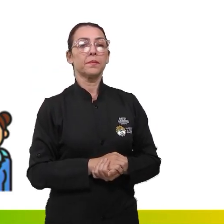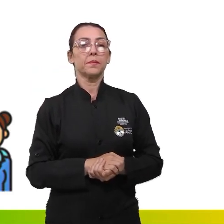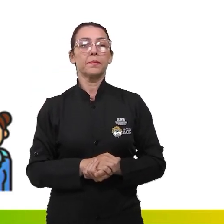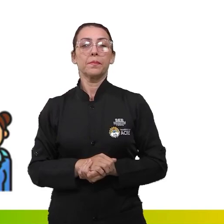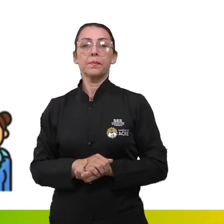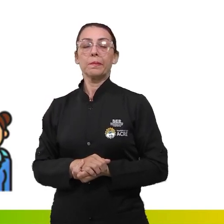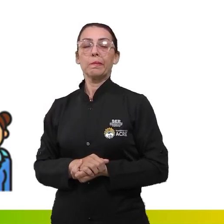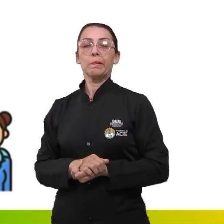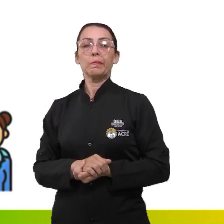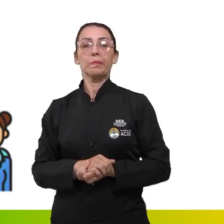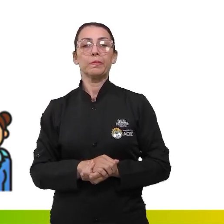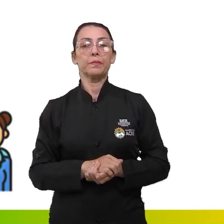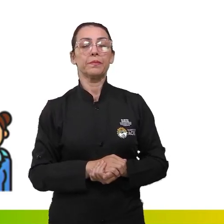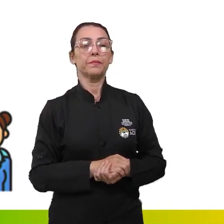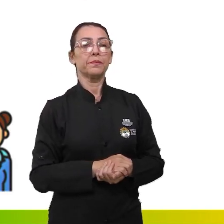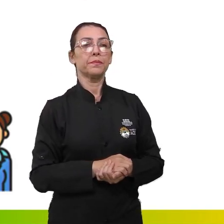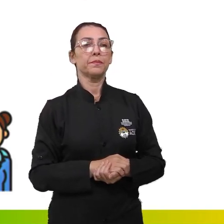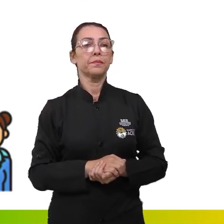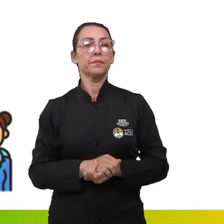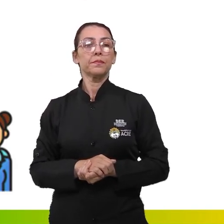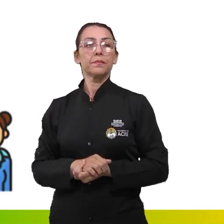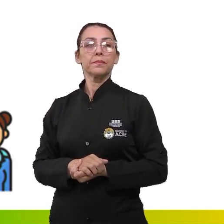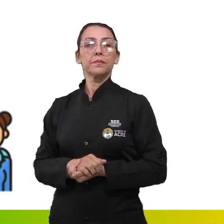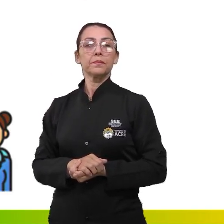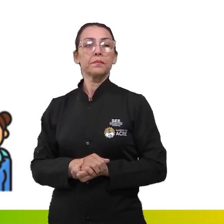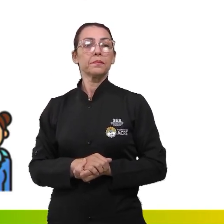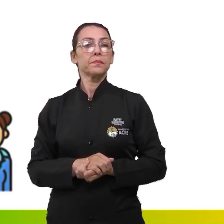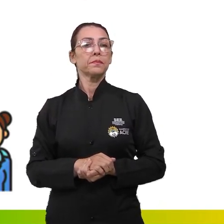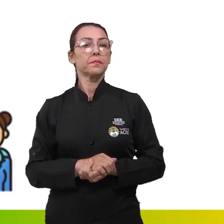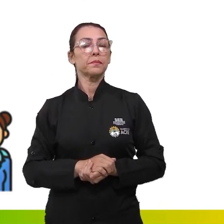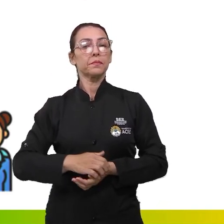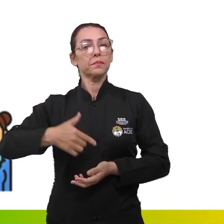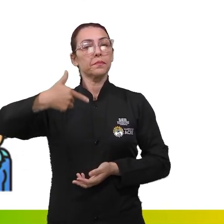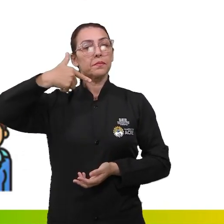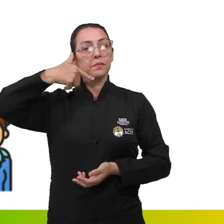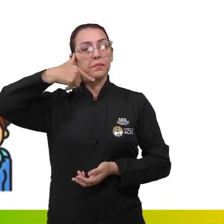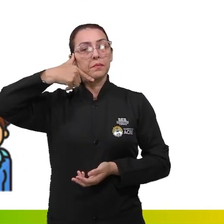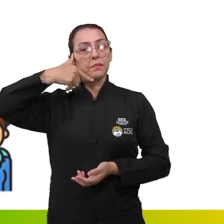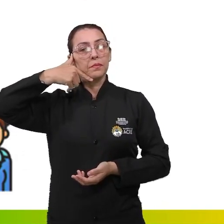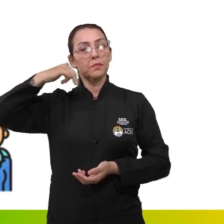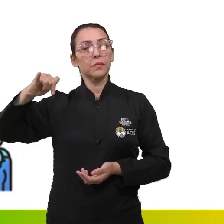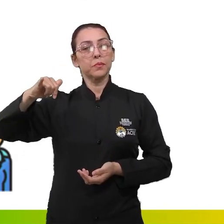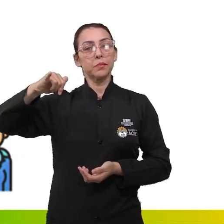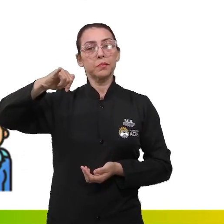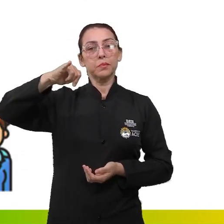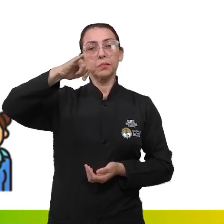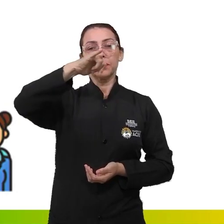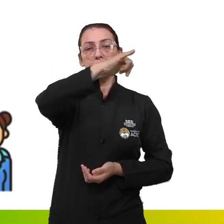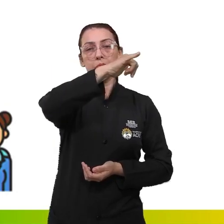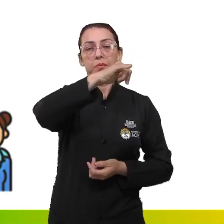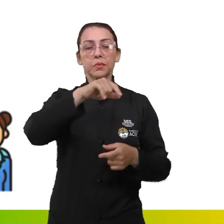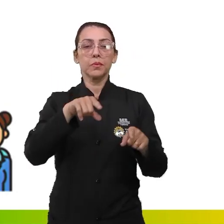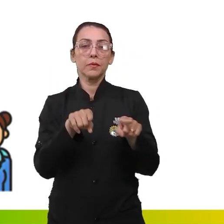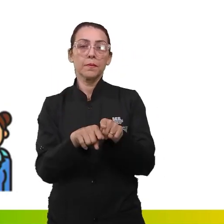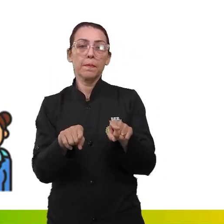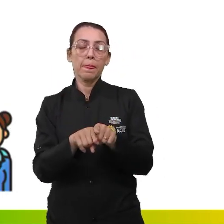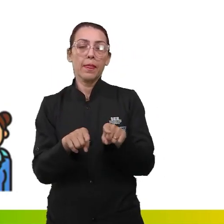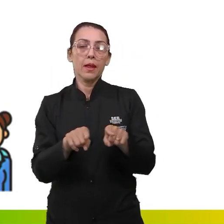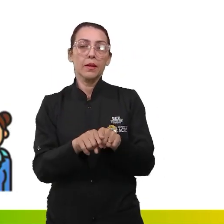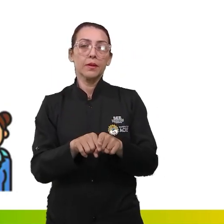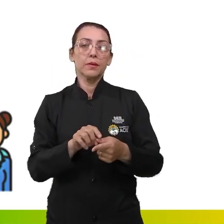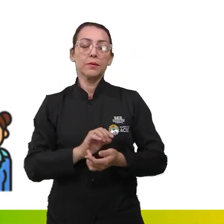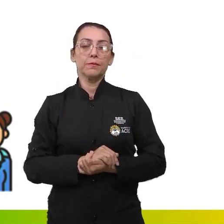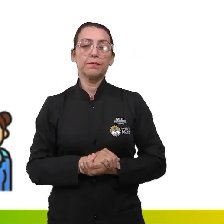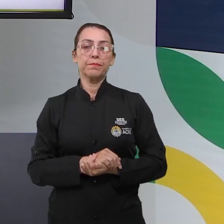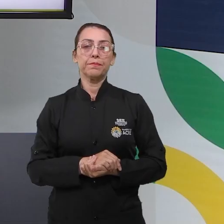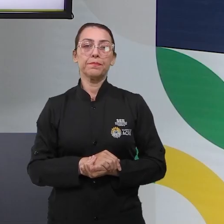campo. Astronauta, profissional aí que geralmente, quando fala a figura do astronauta, pensa que é só aquele